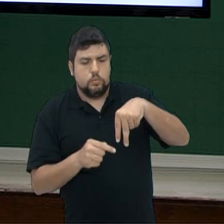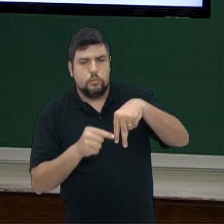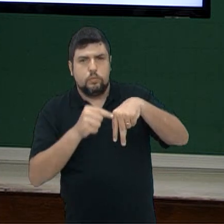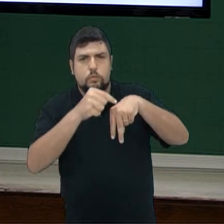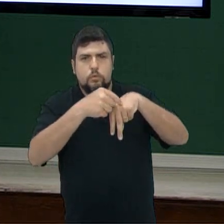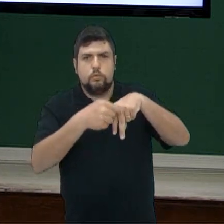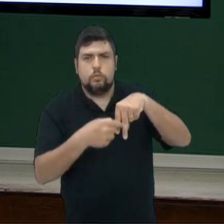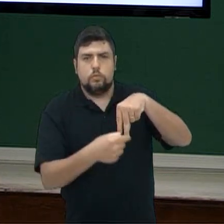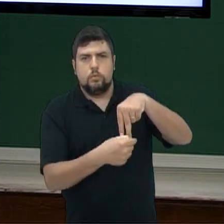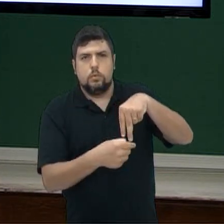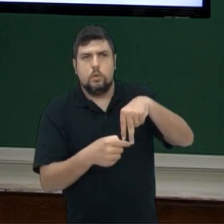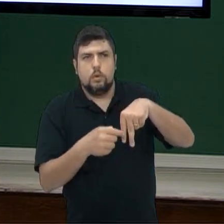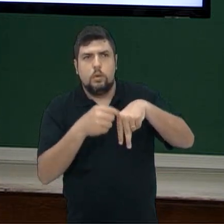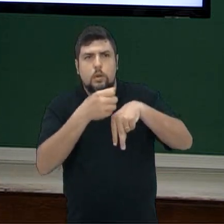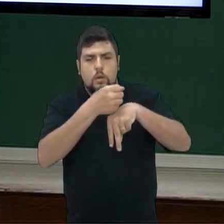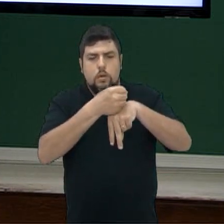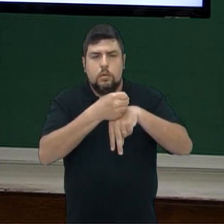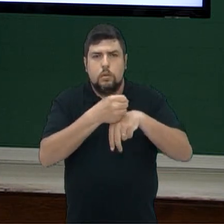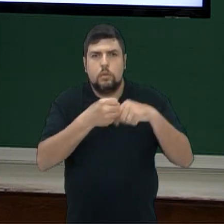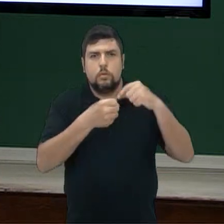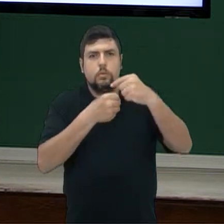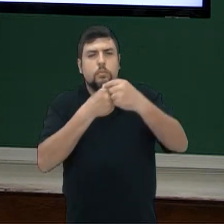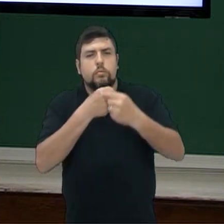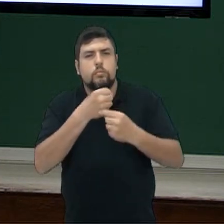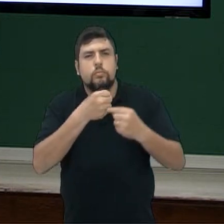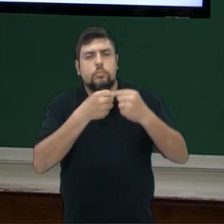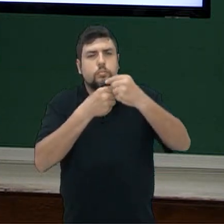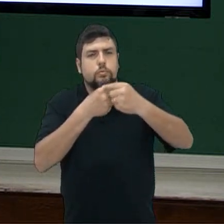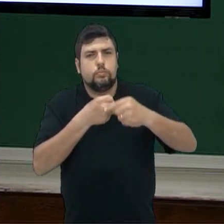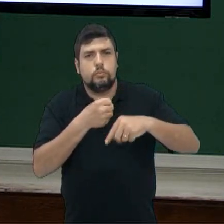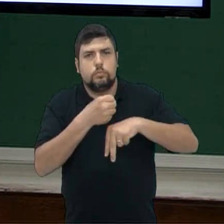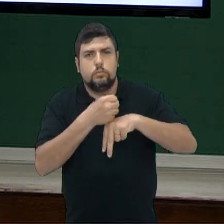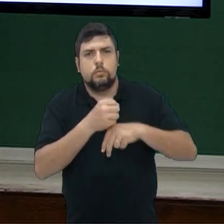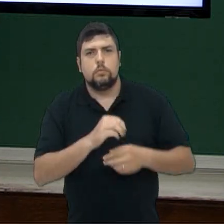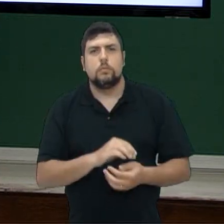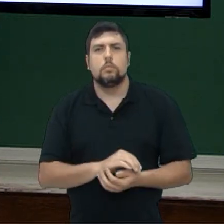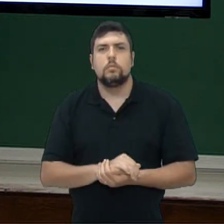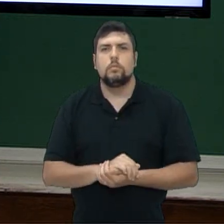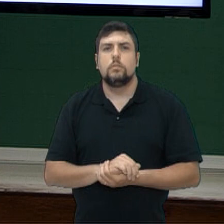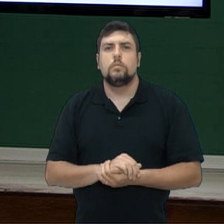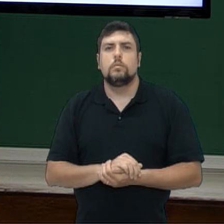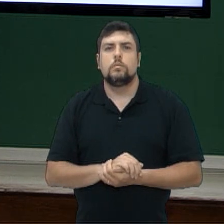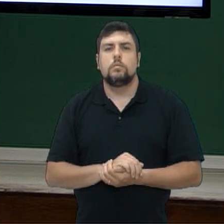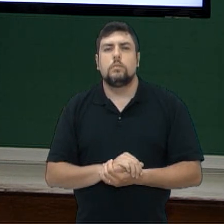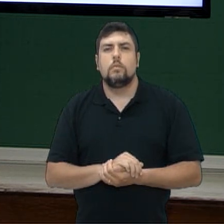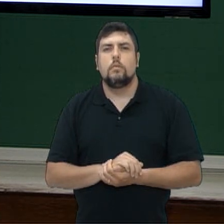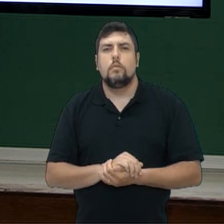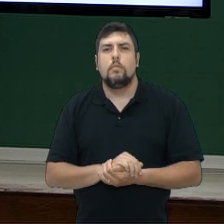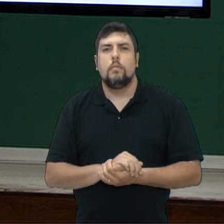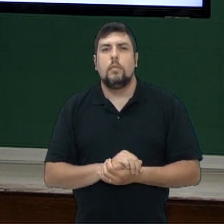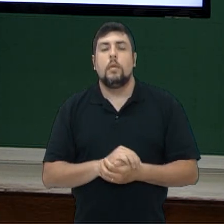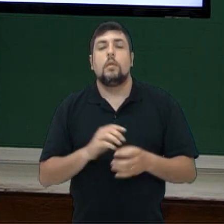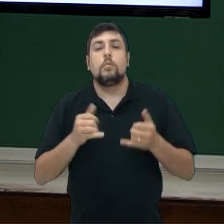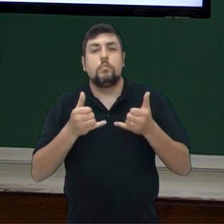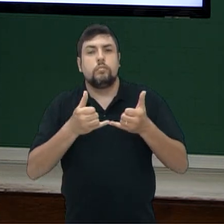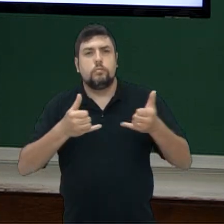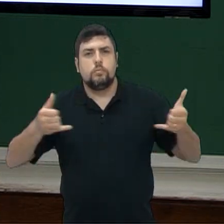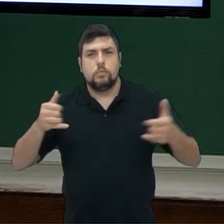pinos, e dentro ali tem um circuitozinho. E por último temos o cabo transmissor, que são os fios,